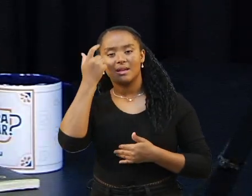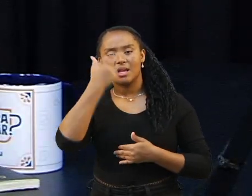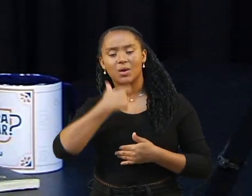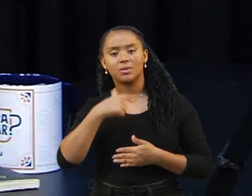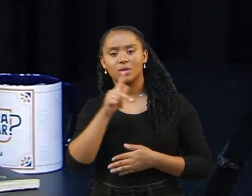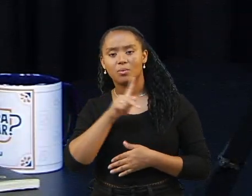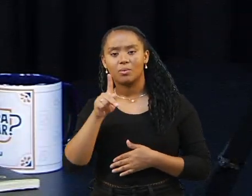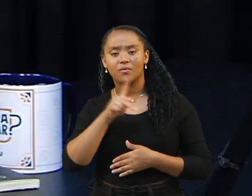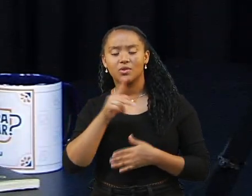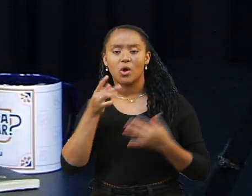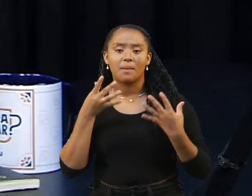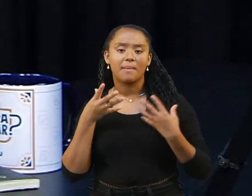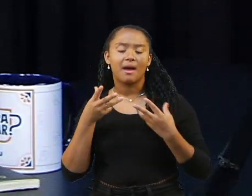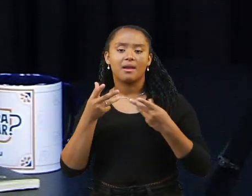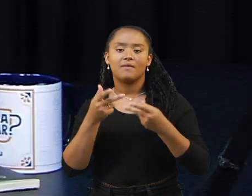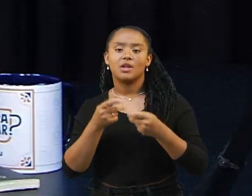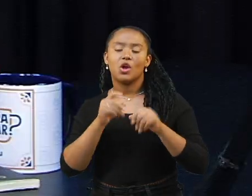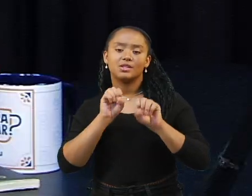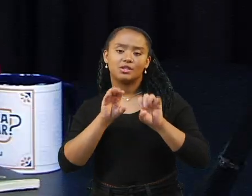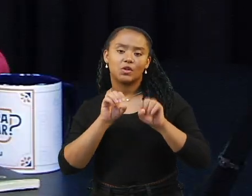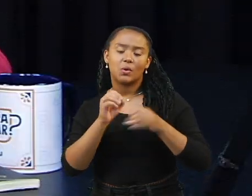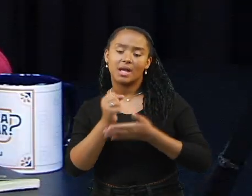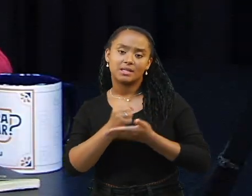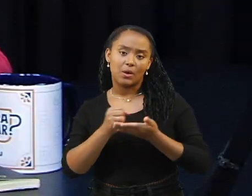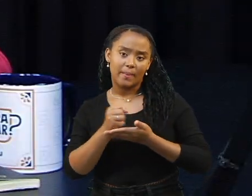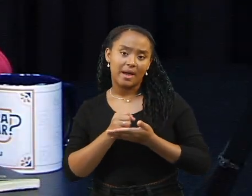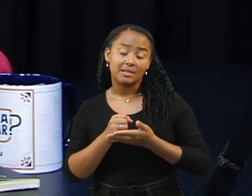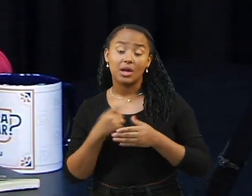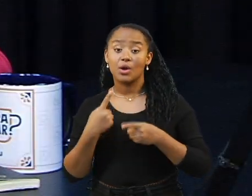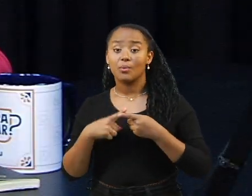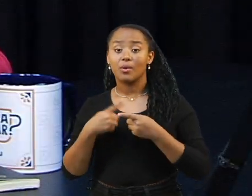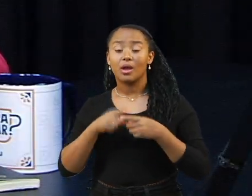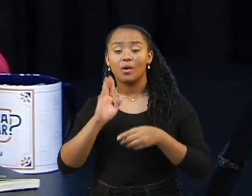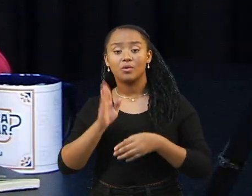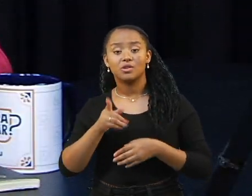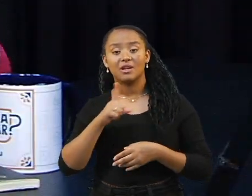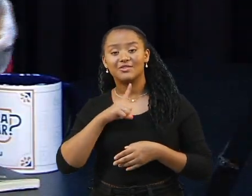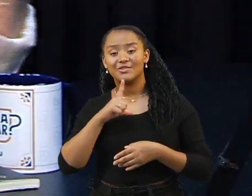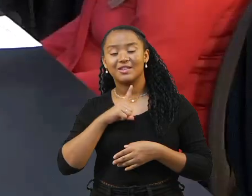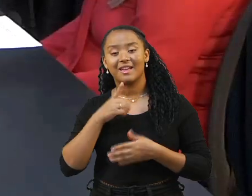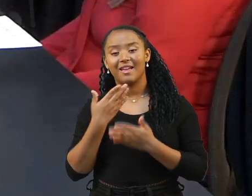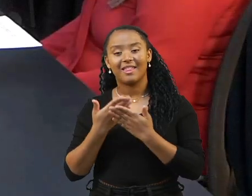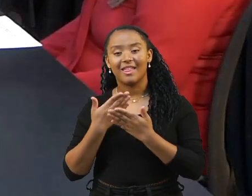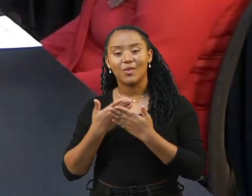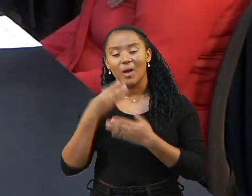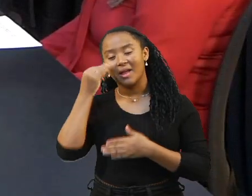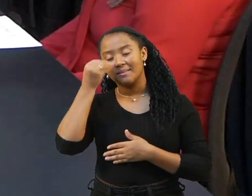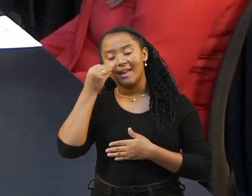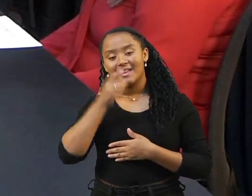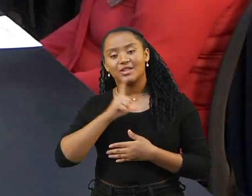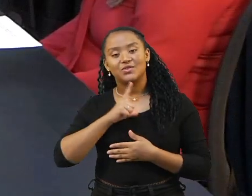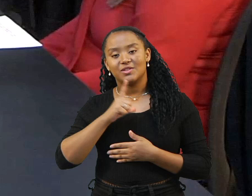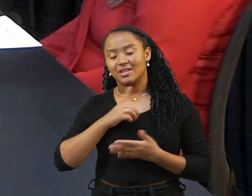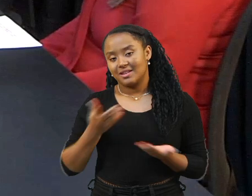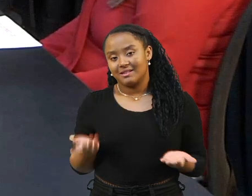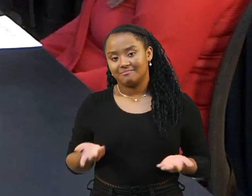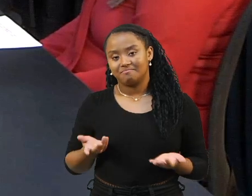uma professora excelente de educação básica. Porque eu já tinha dado aula, eu já